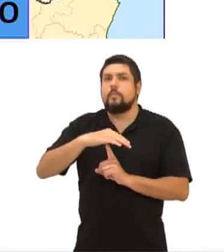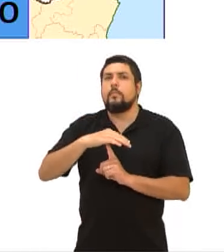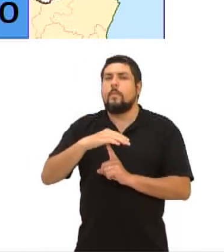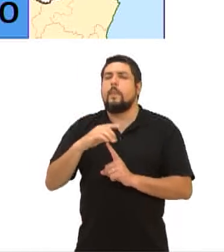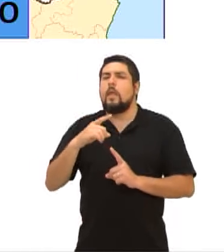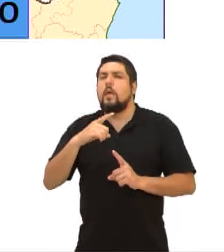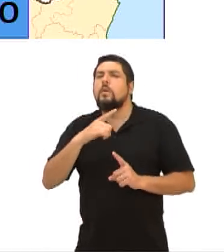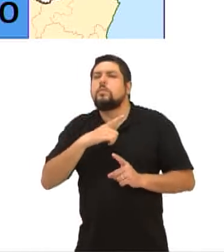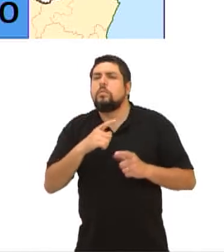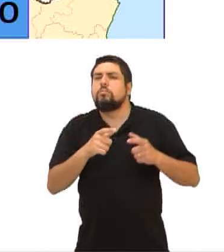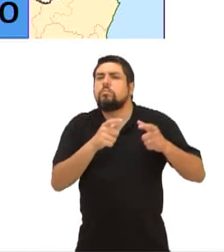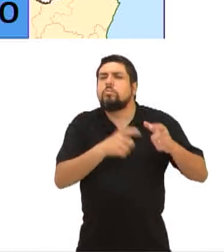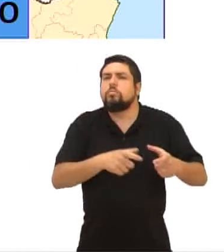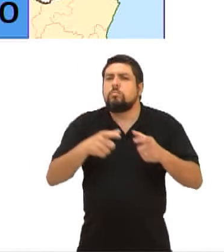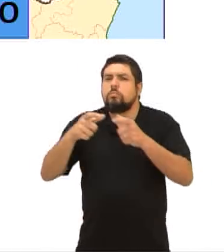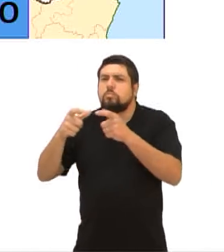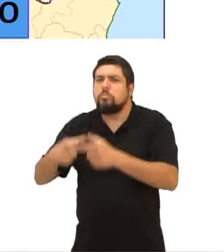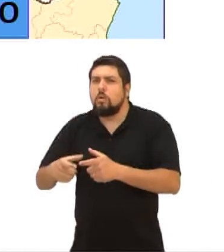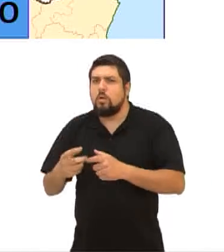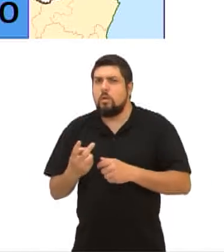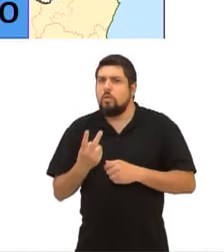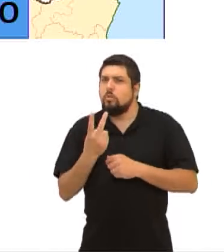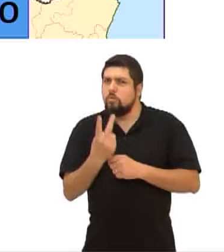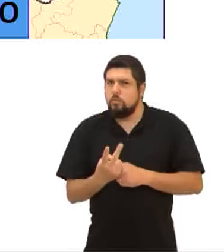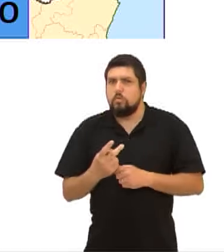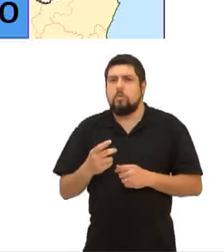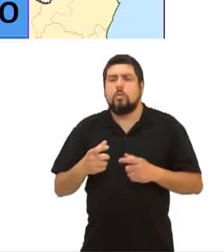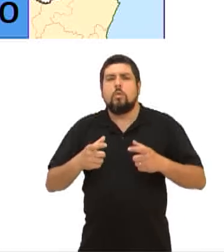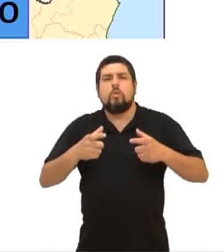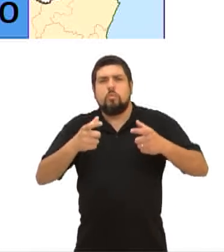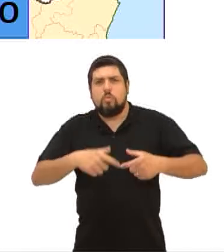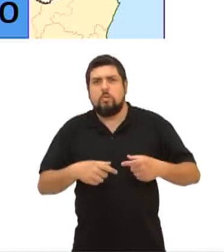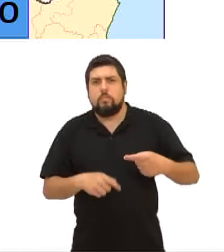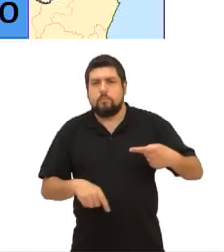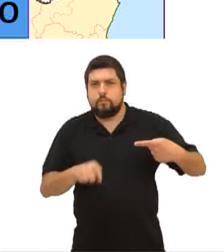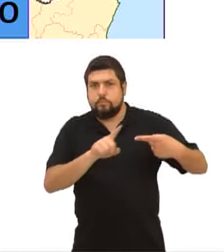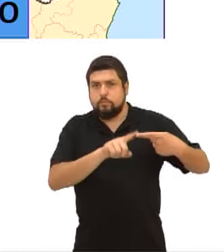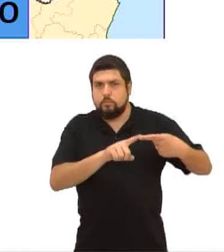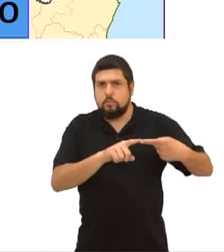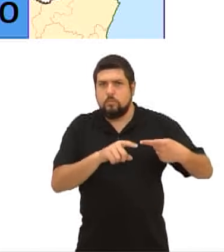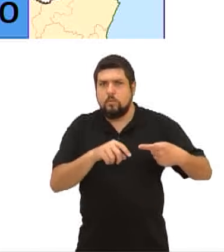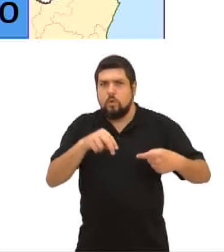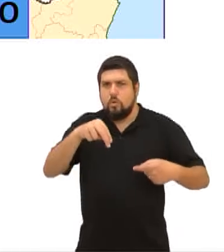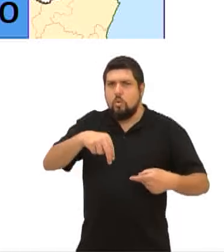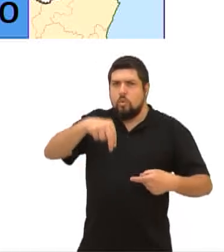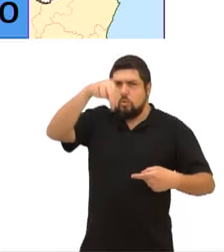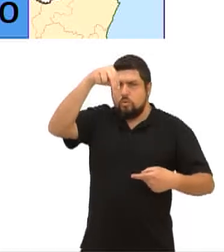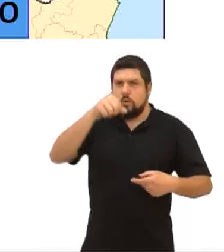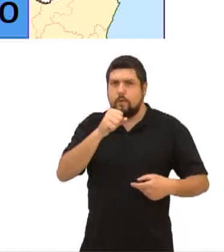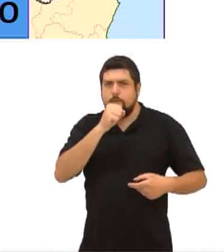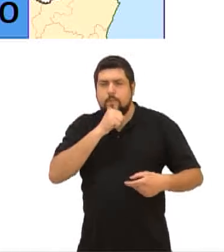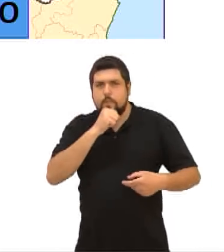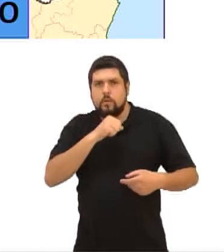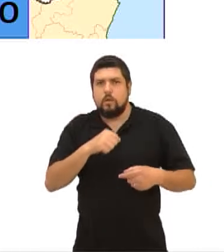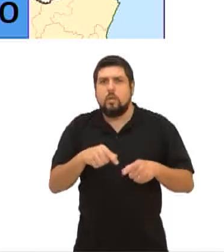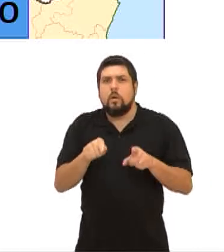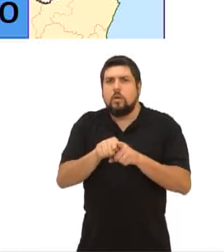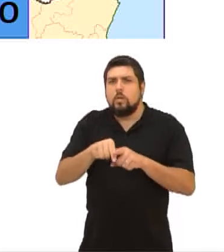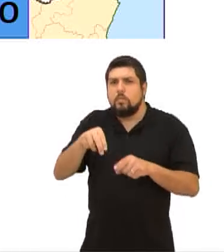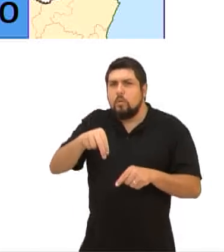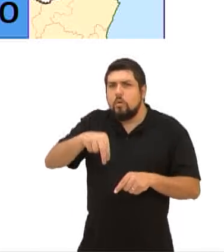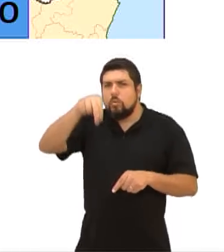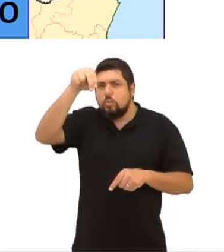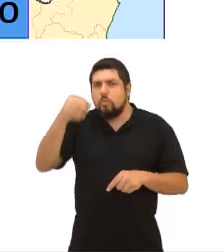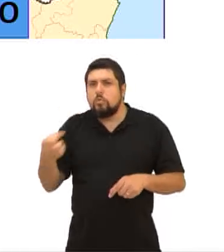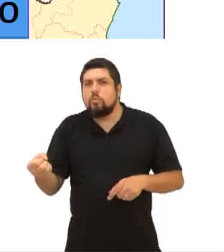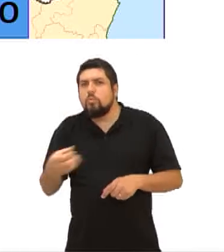duas regiões, Ele se desenvolveu muito bem em duas regiões. Na região Norte Velho e na região Norte Novo, onde